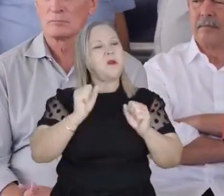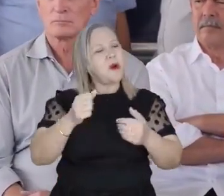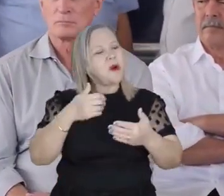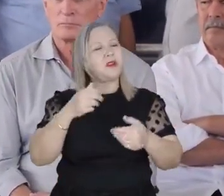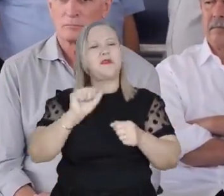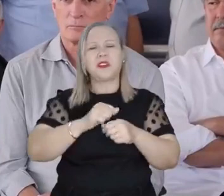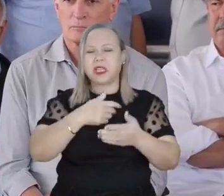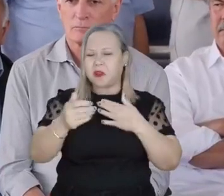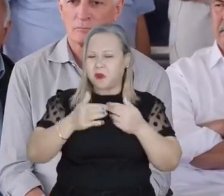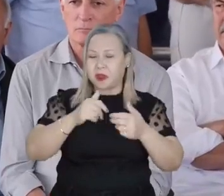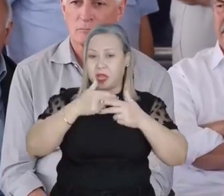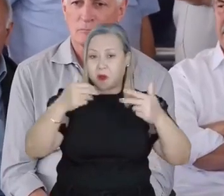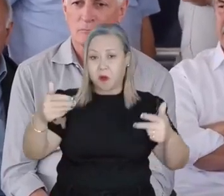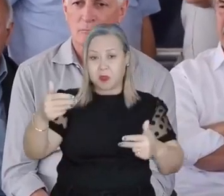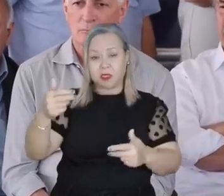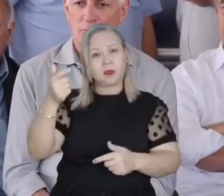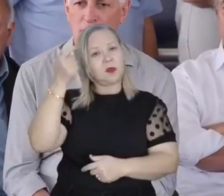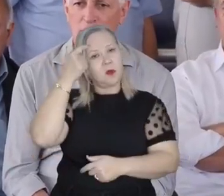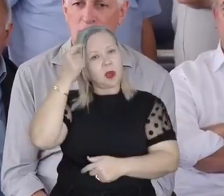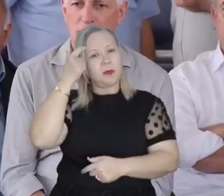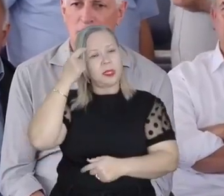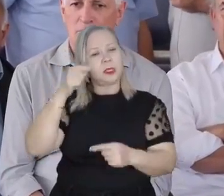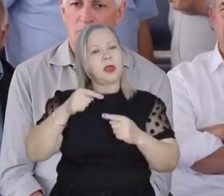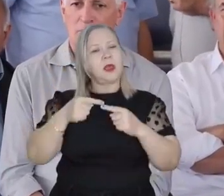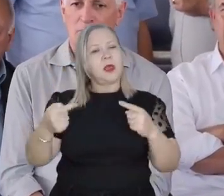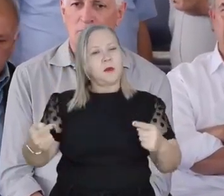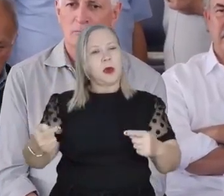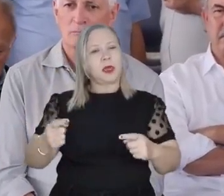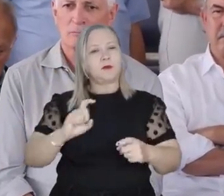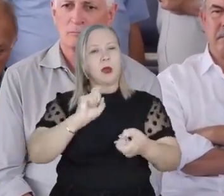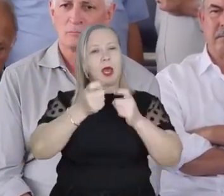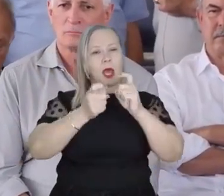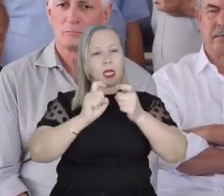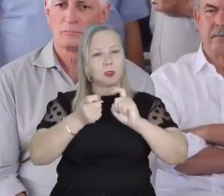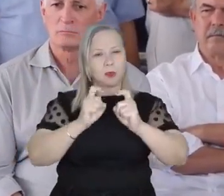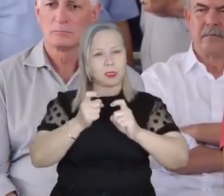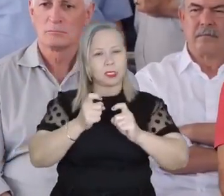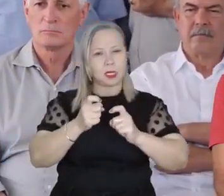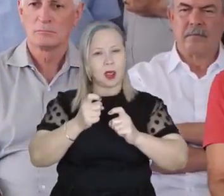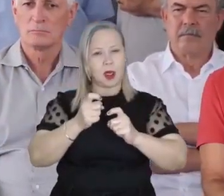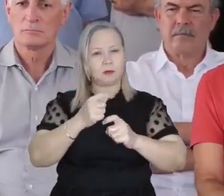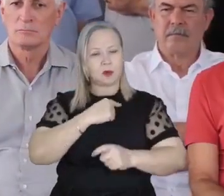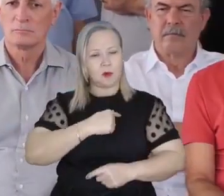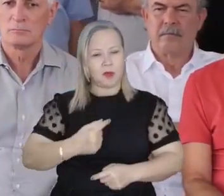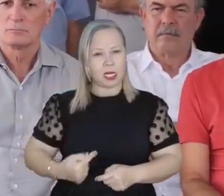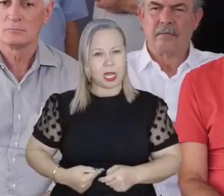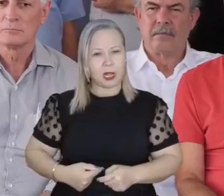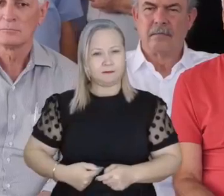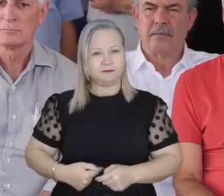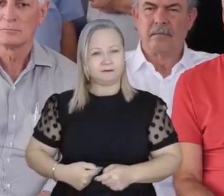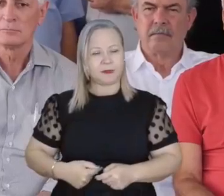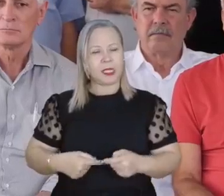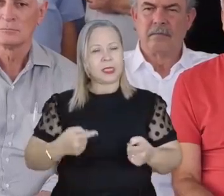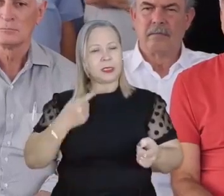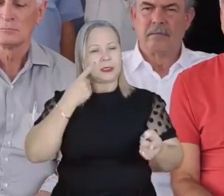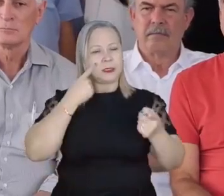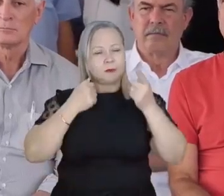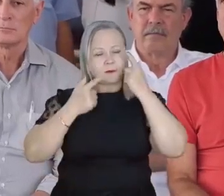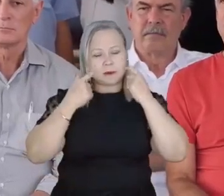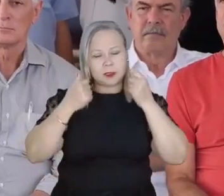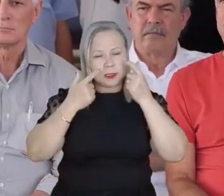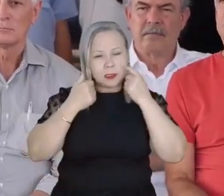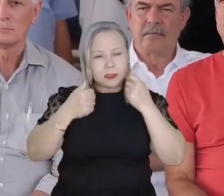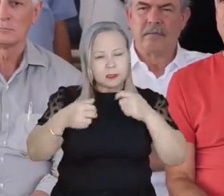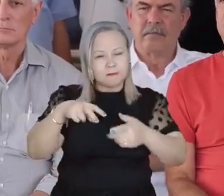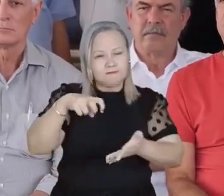governar, se você não tiver a dignidade de derramar uma lágrima pela pessoa que está passando fome,